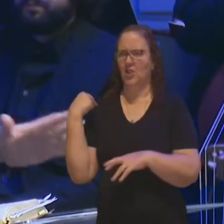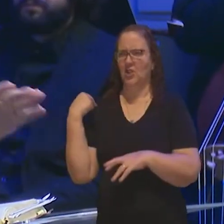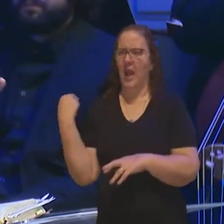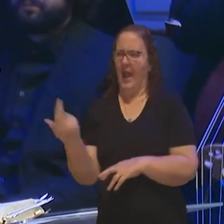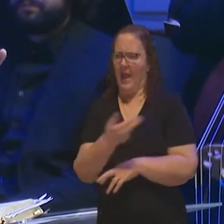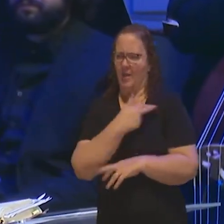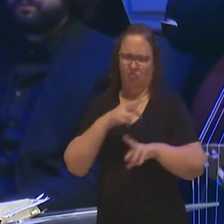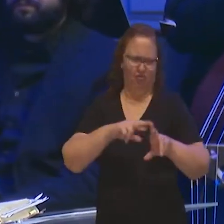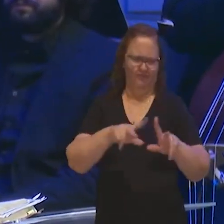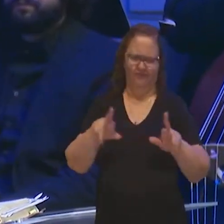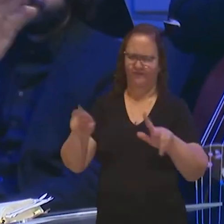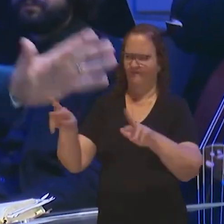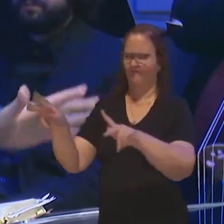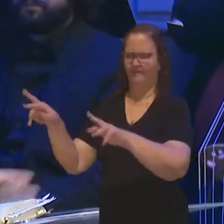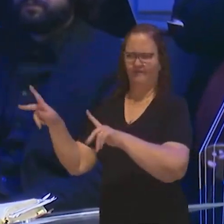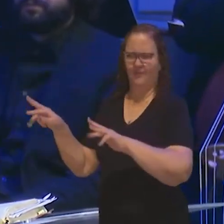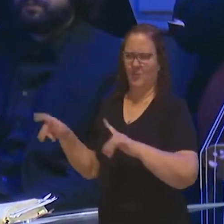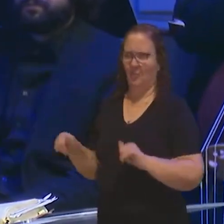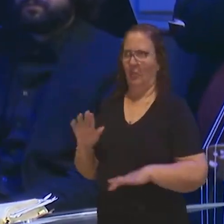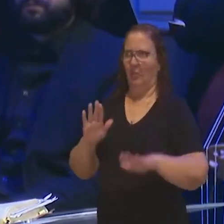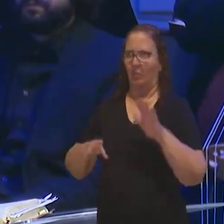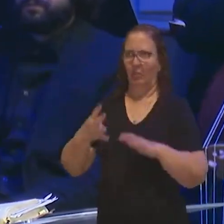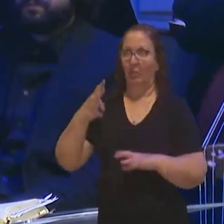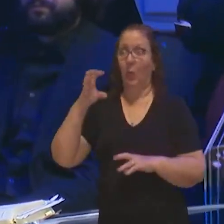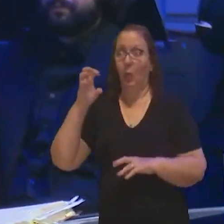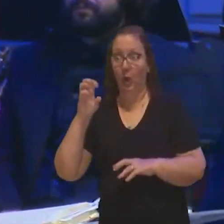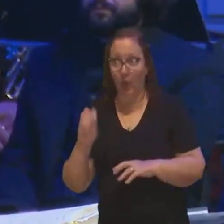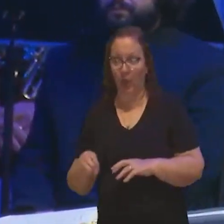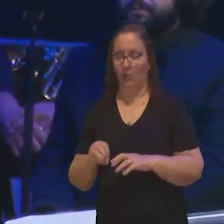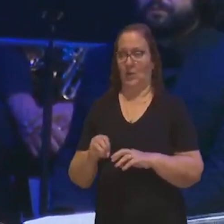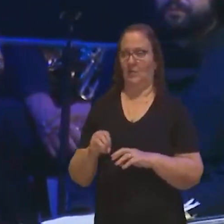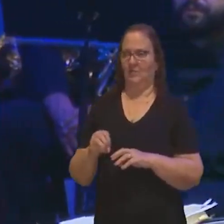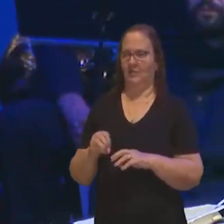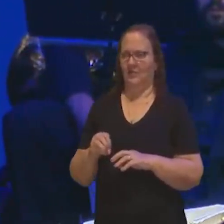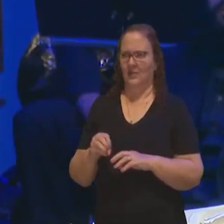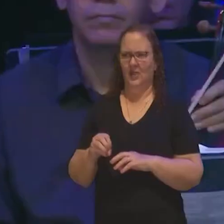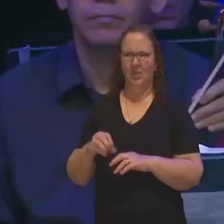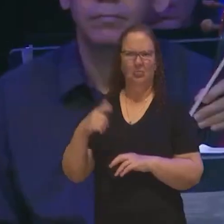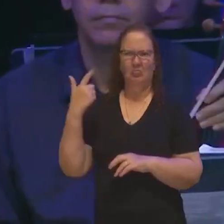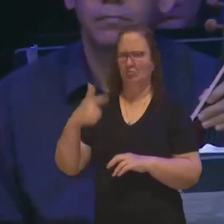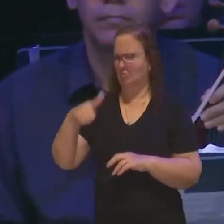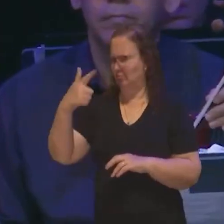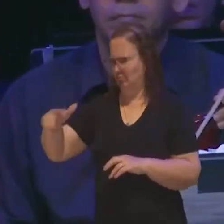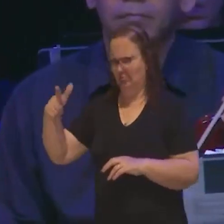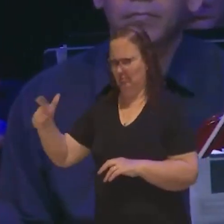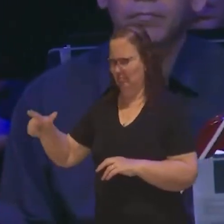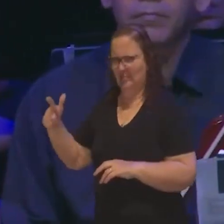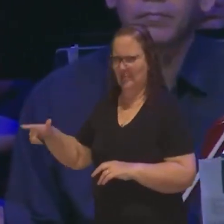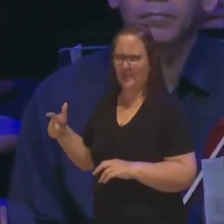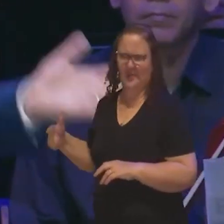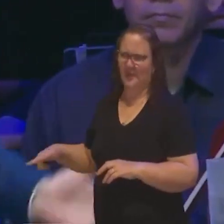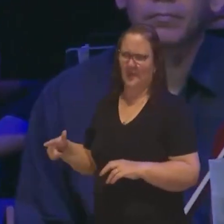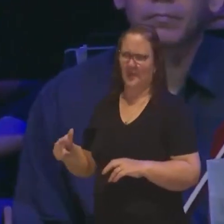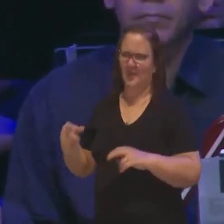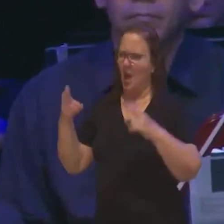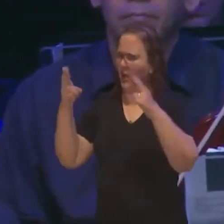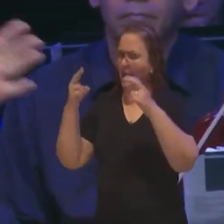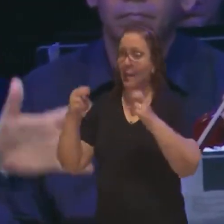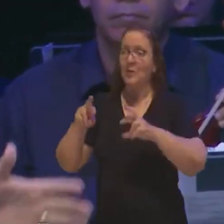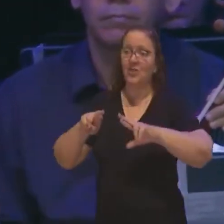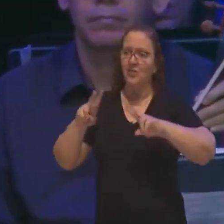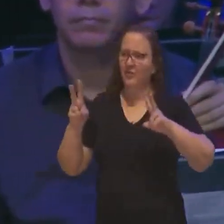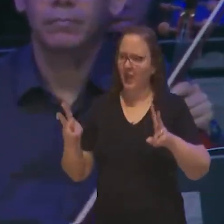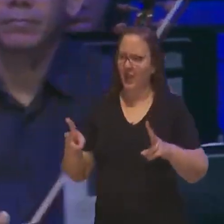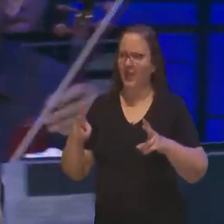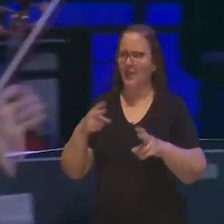tempos, cerca de 40, desde Moisés, Jeremias, de Maomé, e outros líderes religiosos